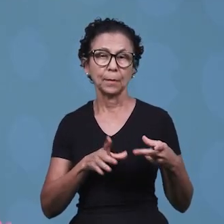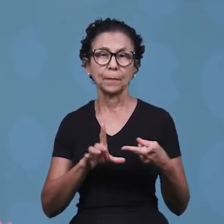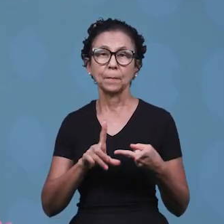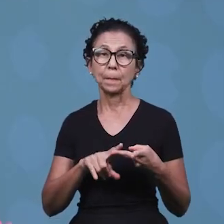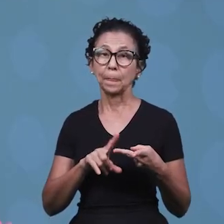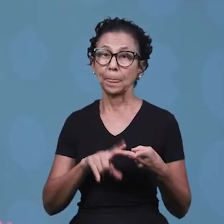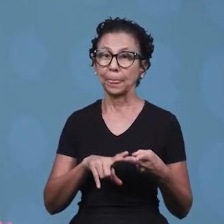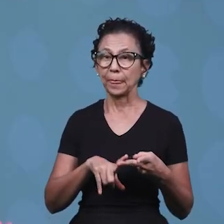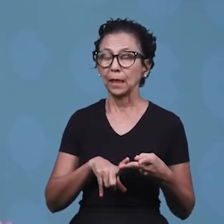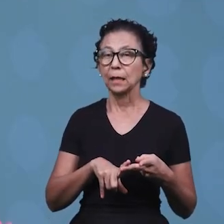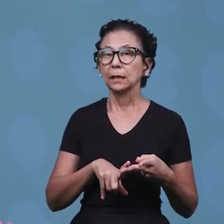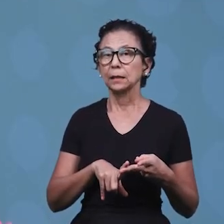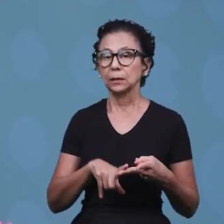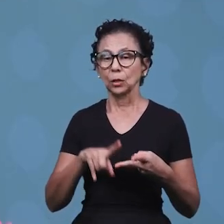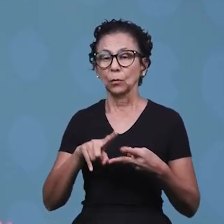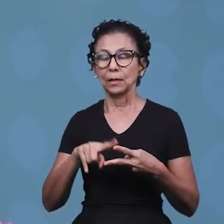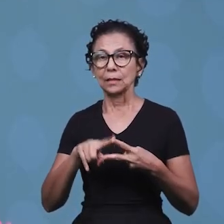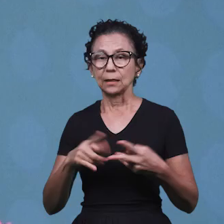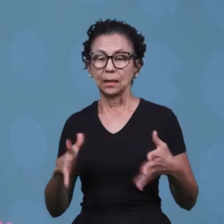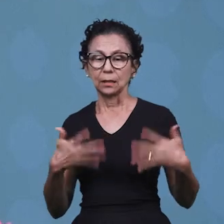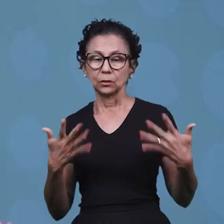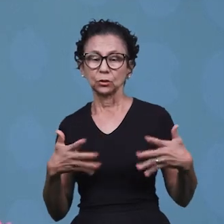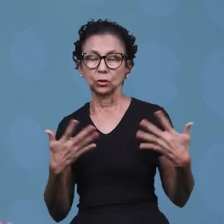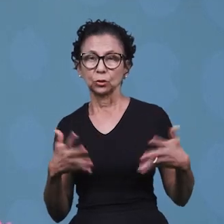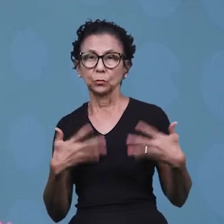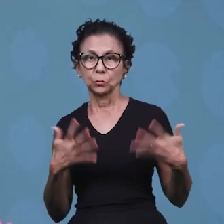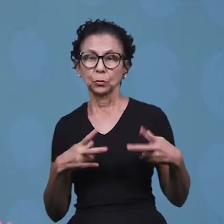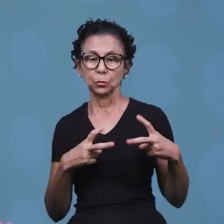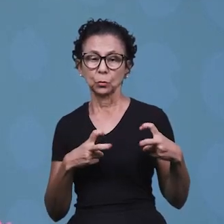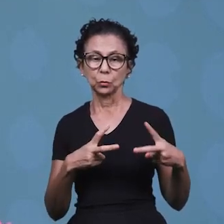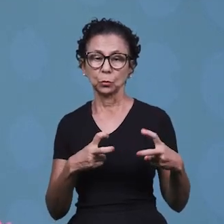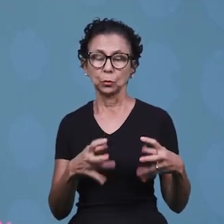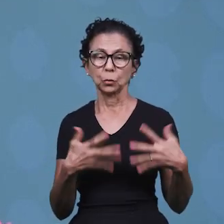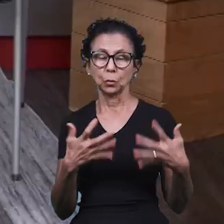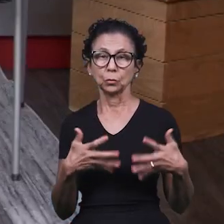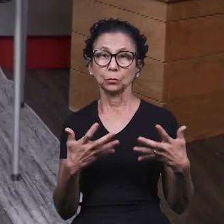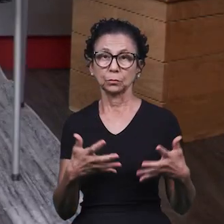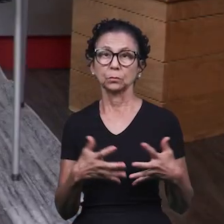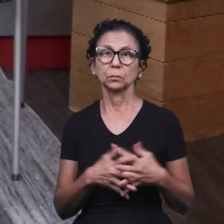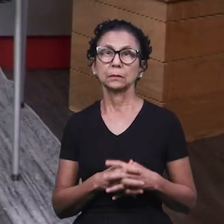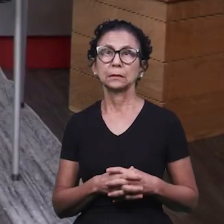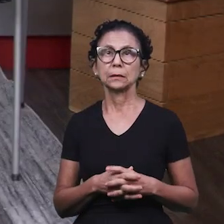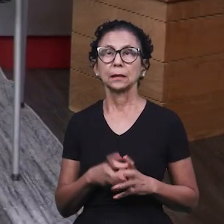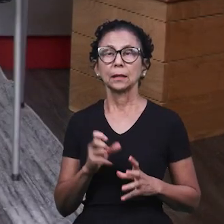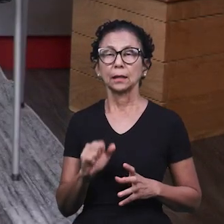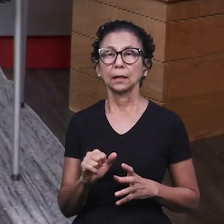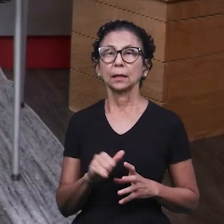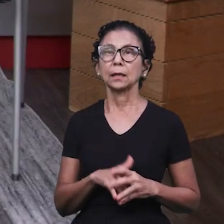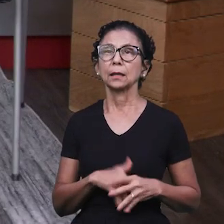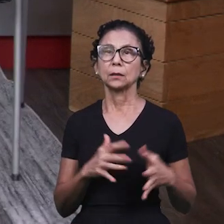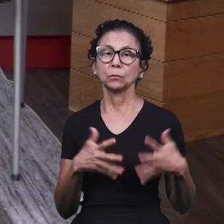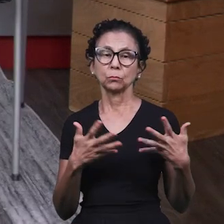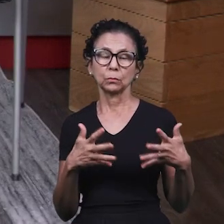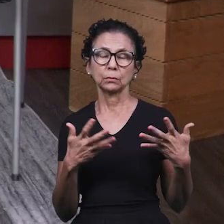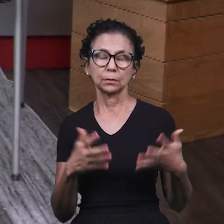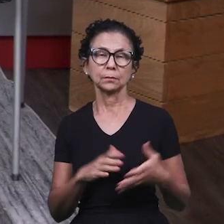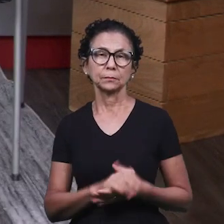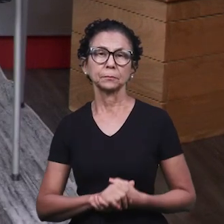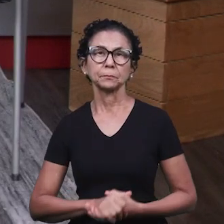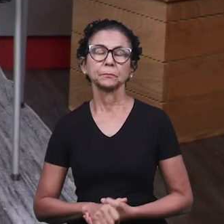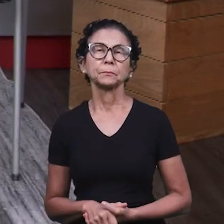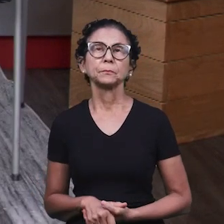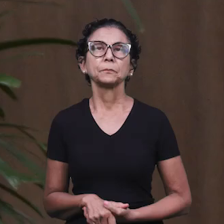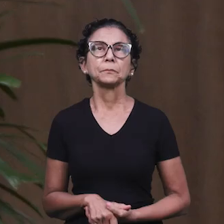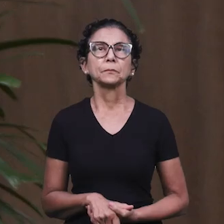pela progesterona, isso aumenta, né, a chance dela crescer. Como se fosse um alimento, né, para a célula cancerígena. Perfeito.